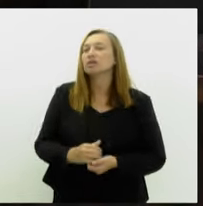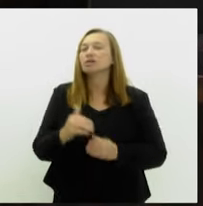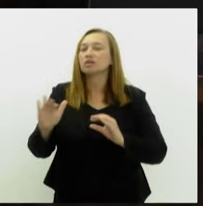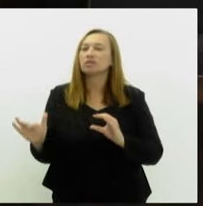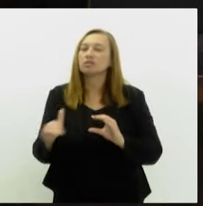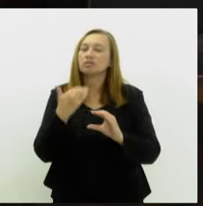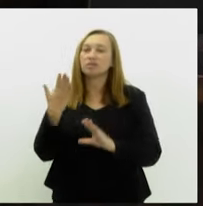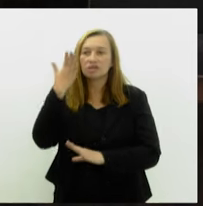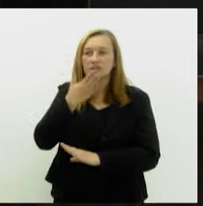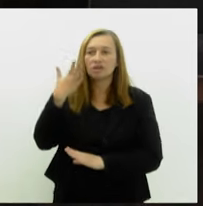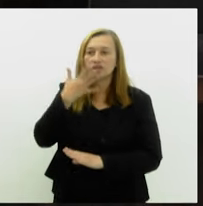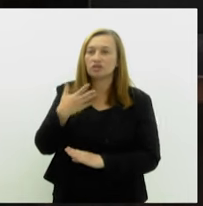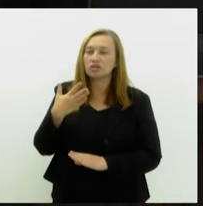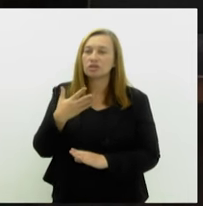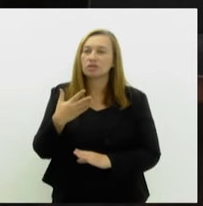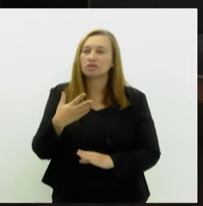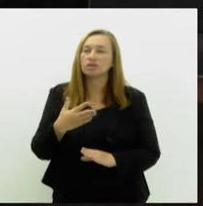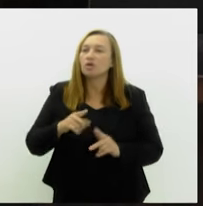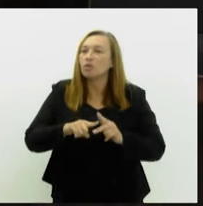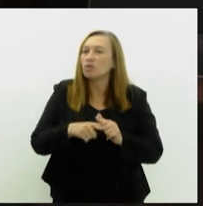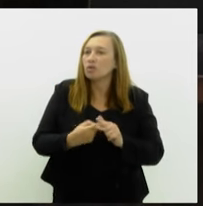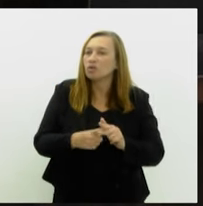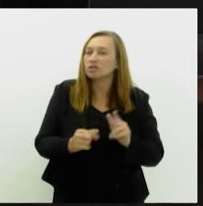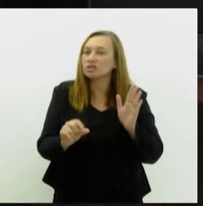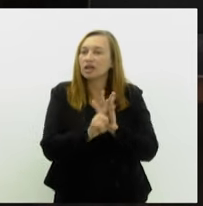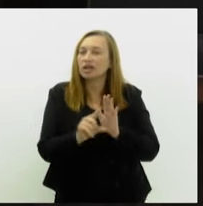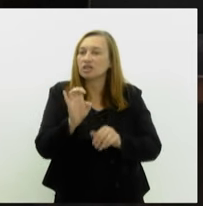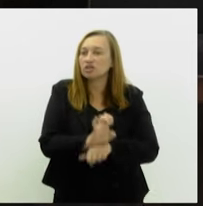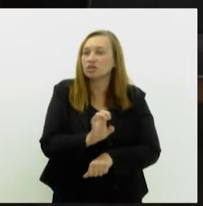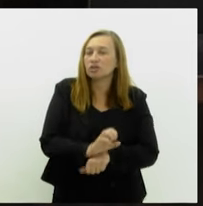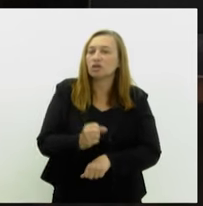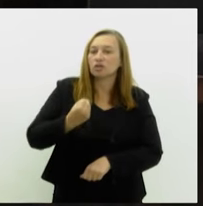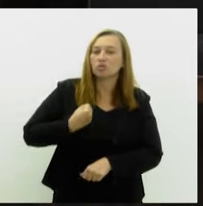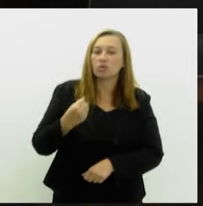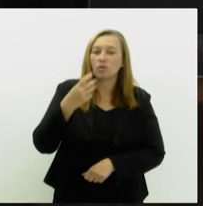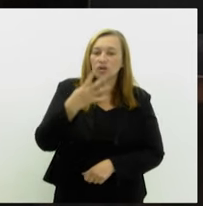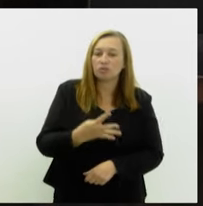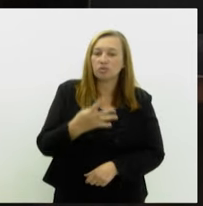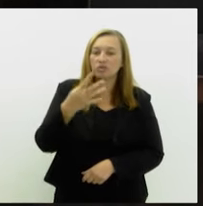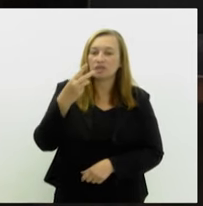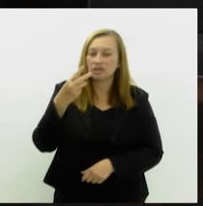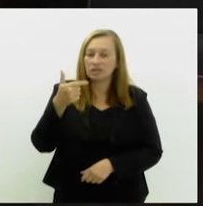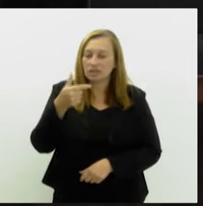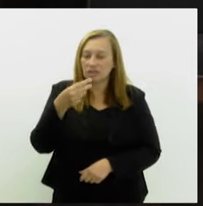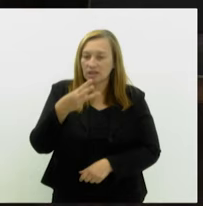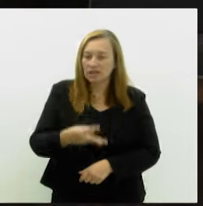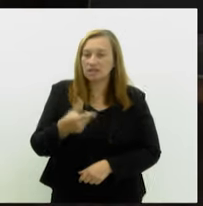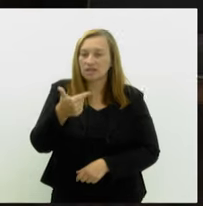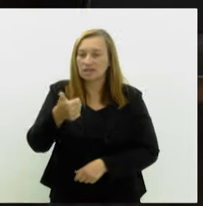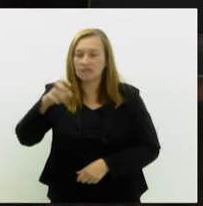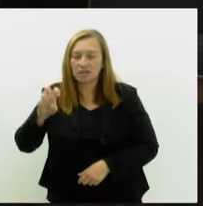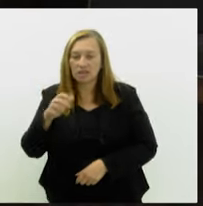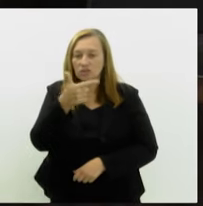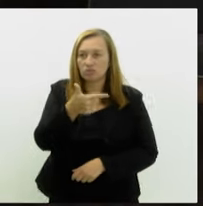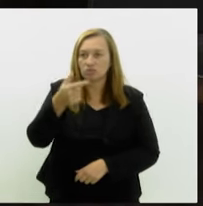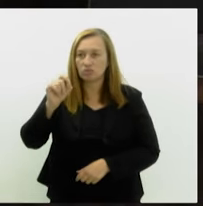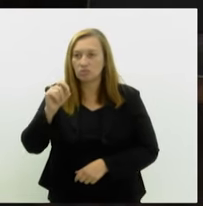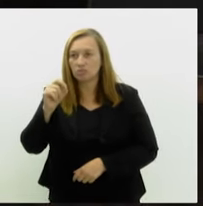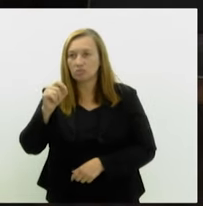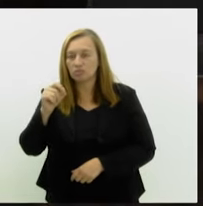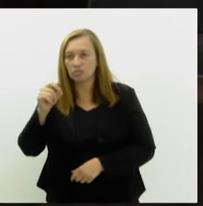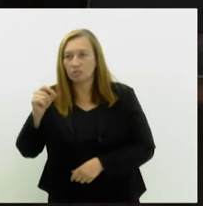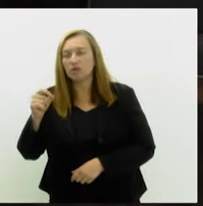de mensagem dispondo sobre a regulamentação da lei estadual número 4.315, de 6 de maio de 2004, que determina